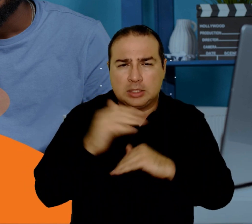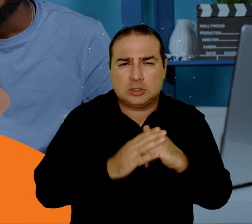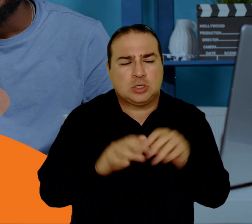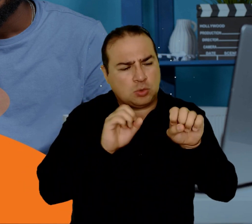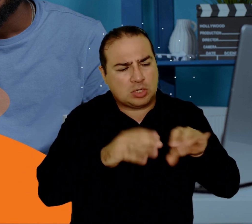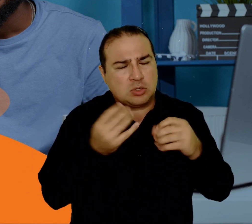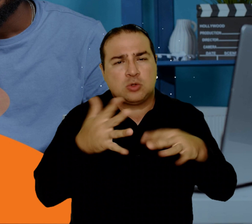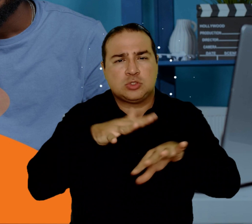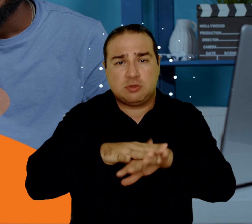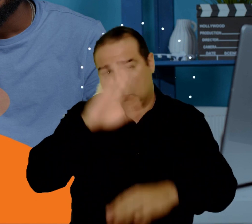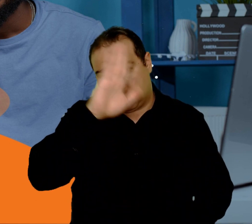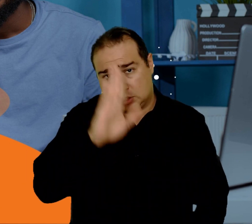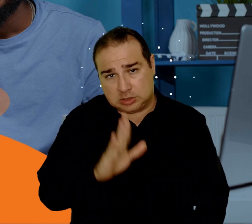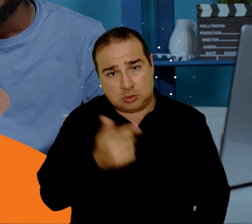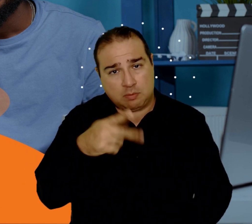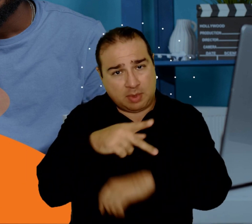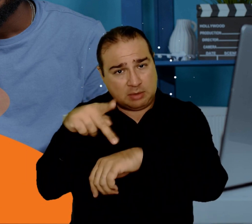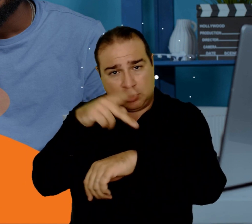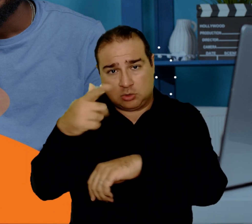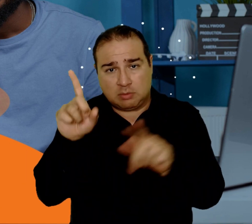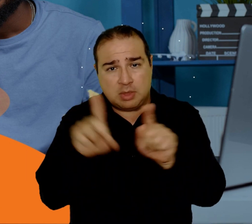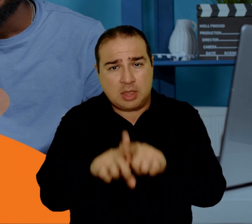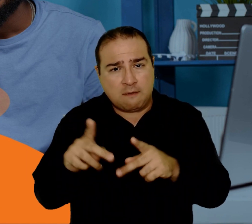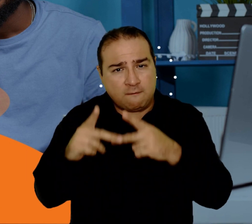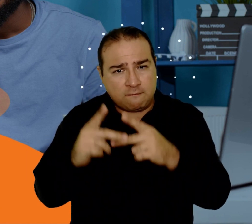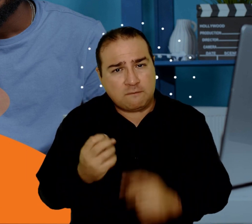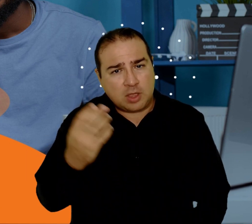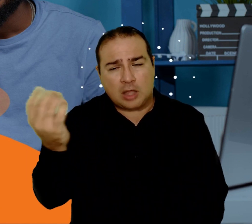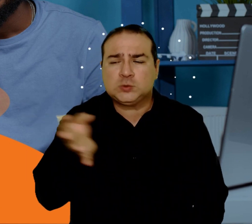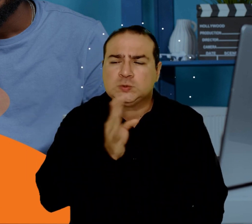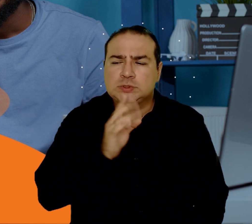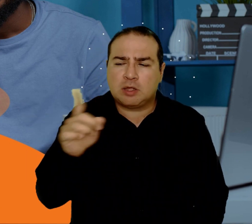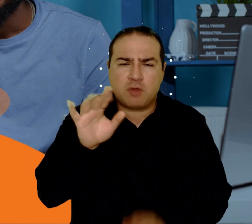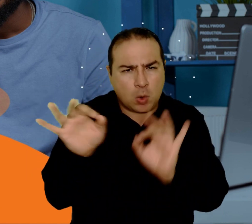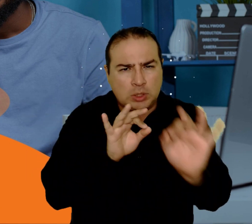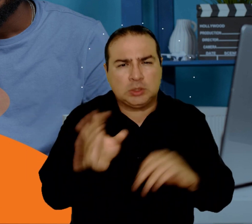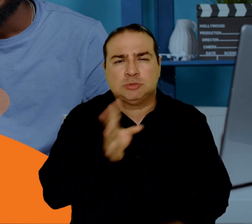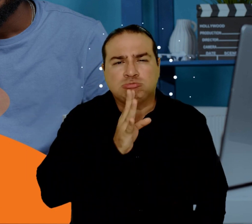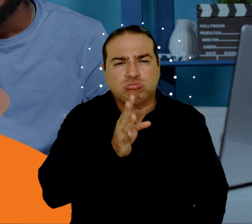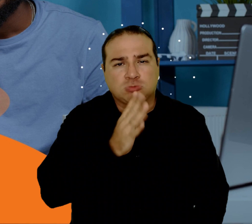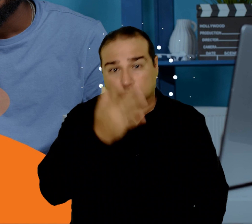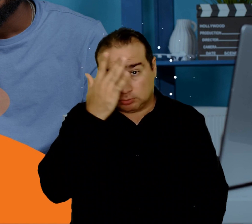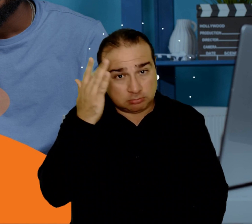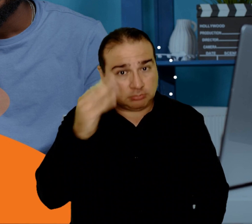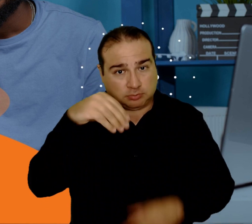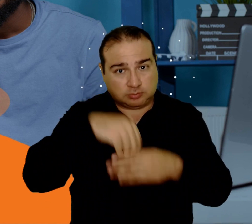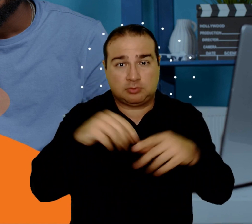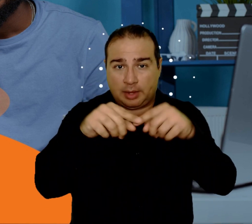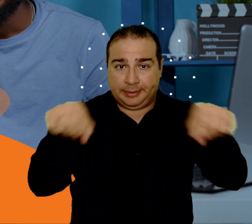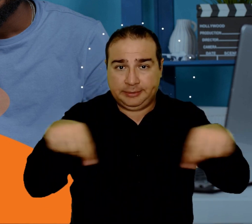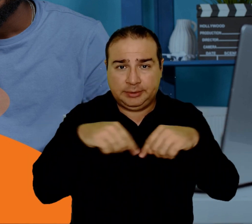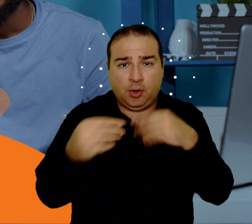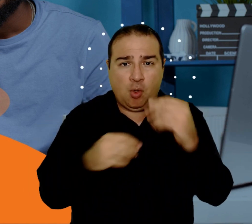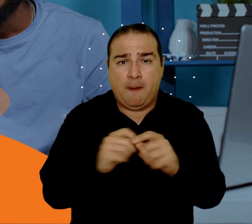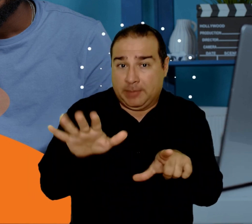práticas de educação inclusiva no Brasil e em outros países, e a gente organiza esse conhecimento e disponibiliza para quem está na sala de